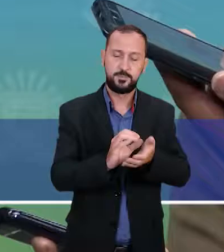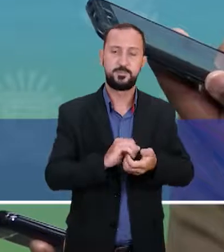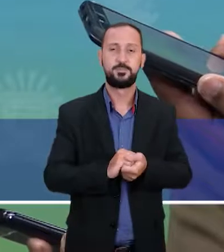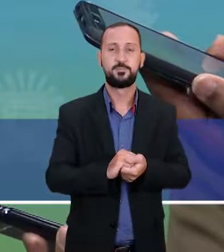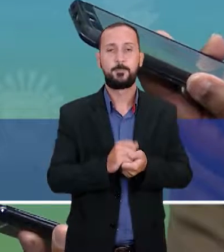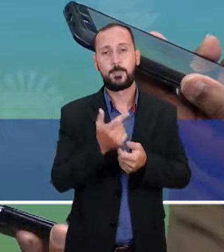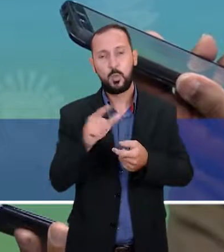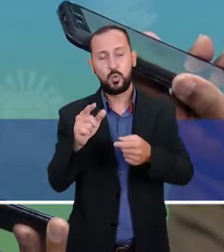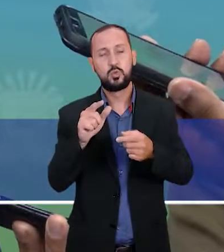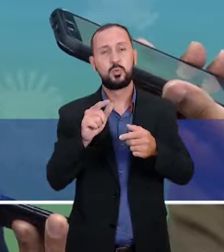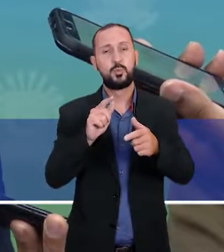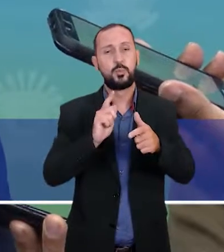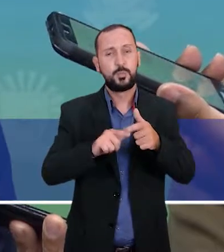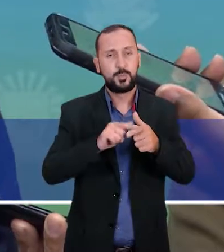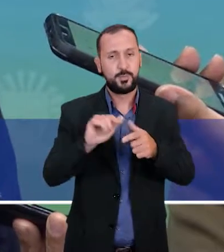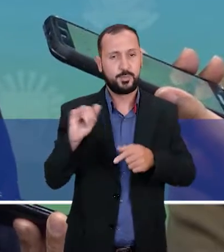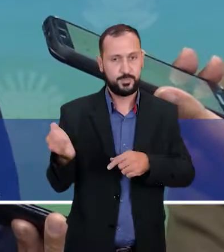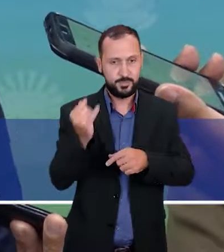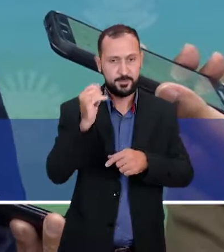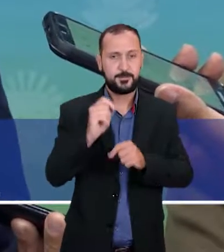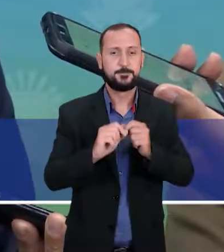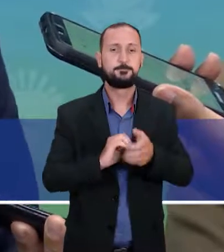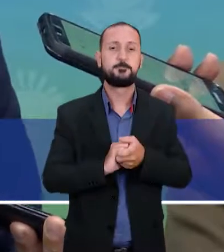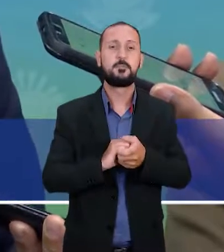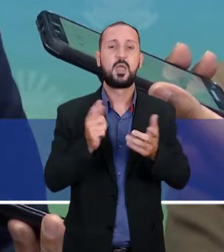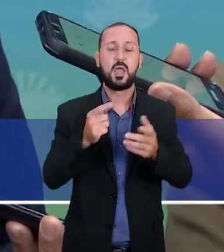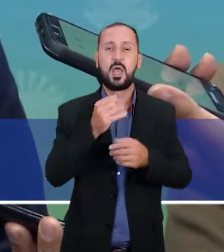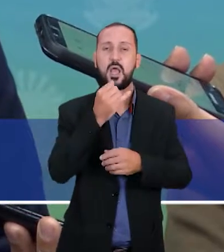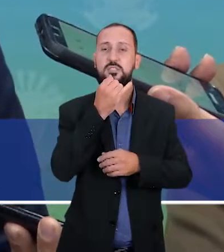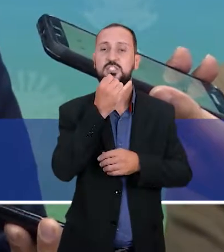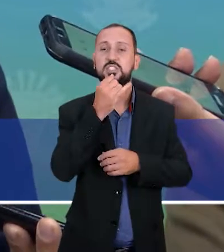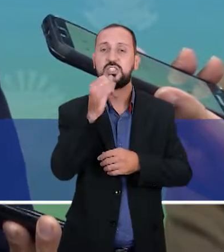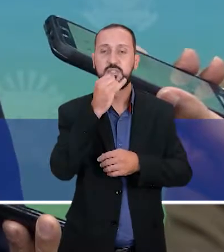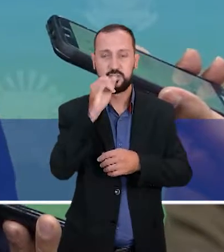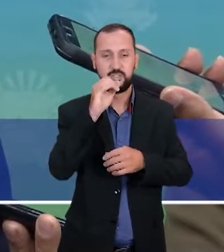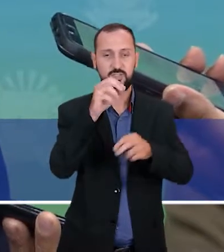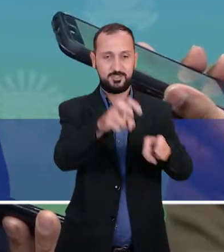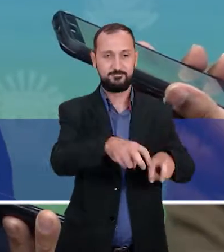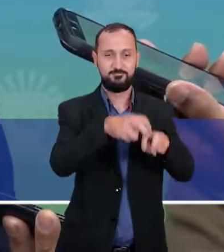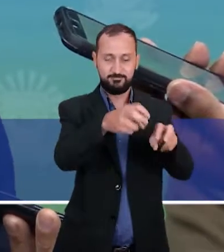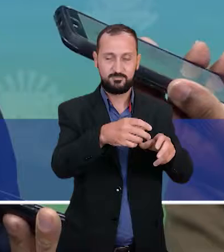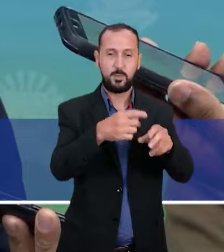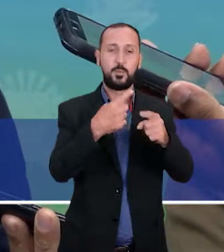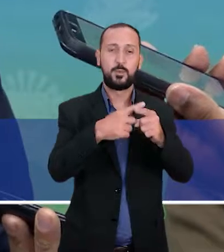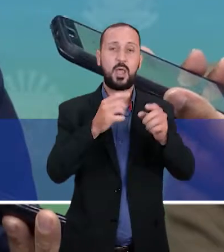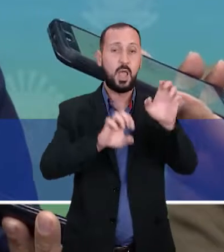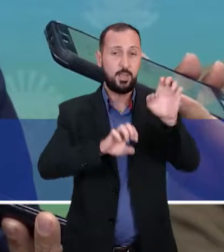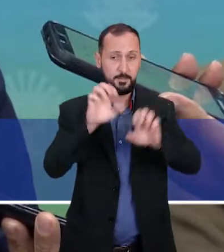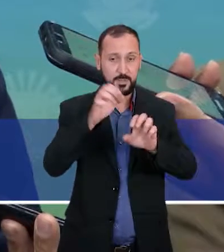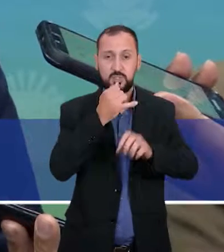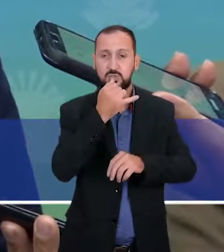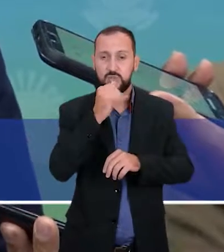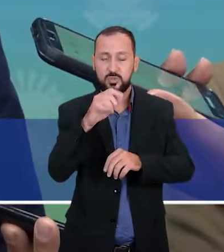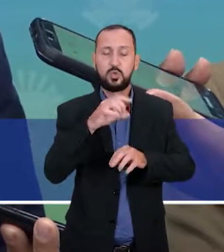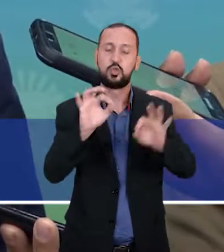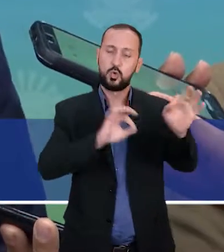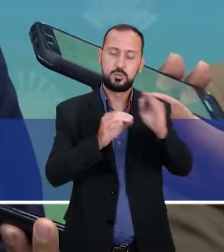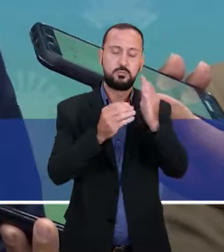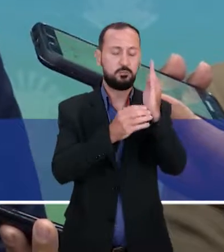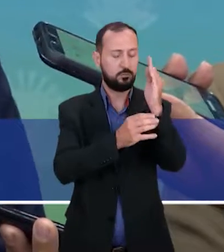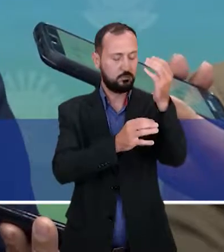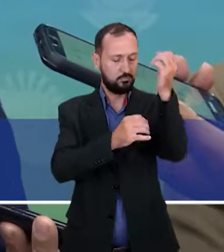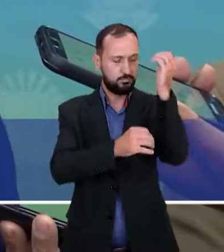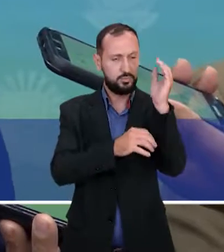Outra questão importante é a questão da energia rural. A Energisa fez a infraestrutura,